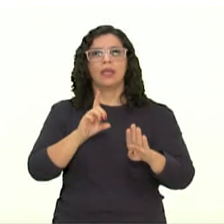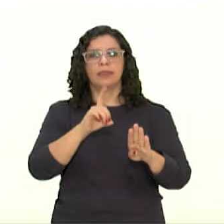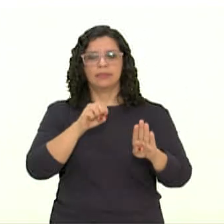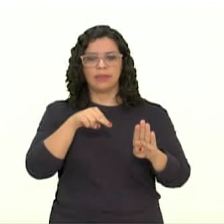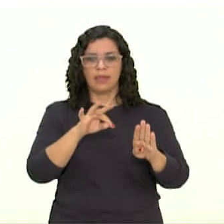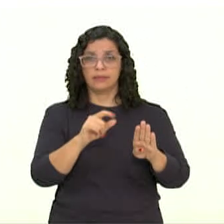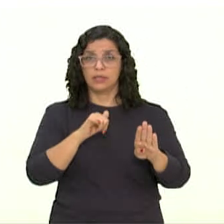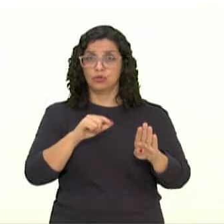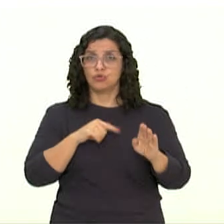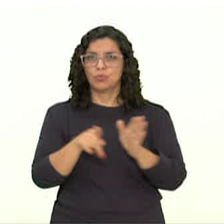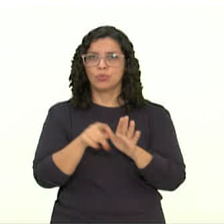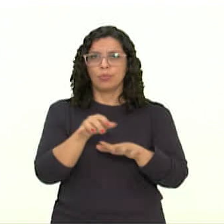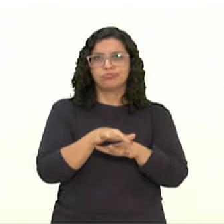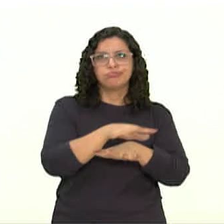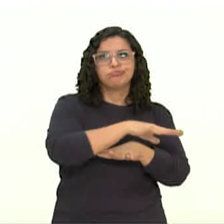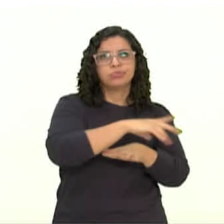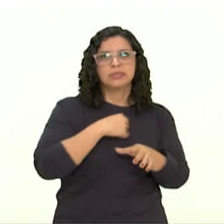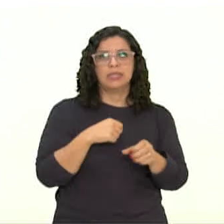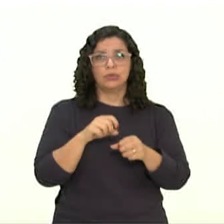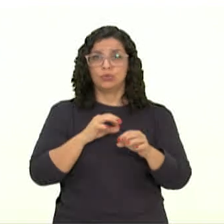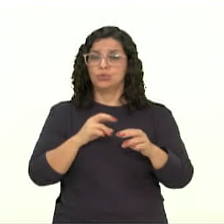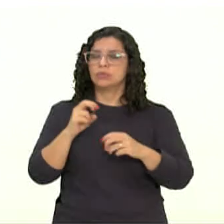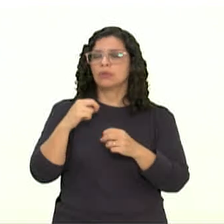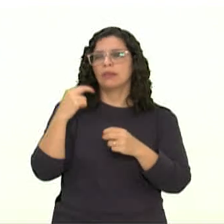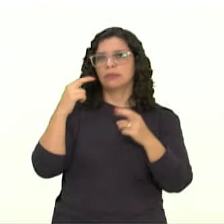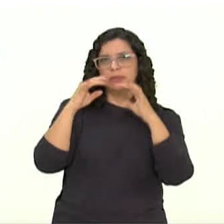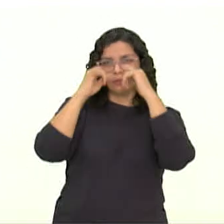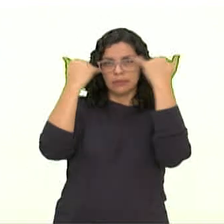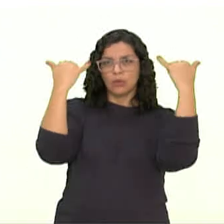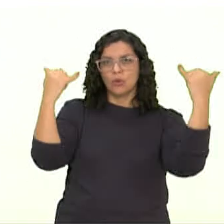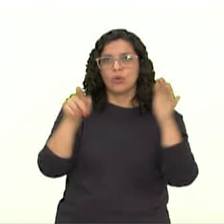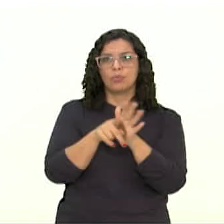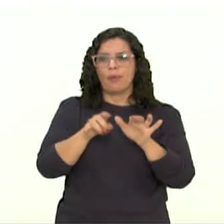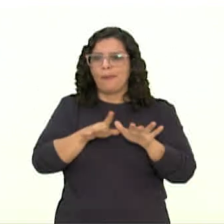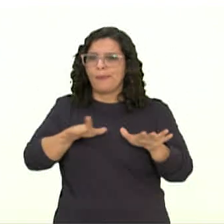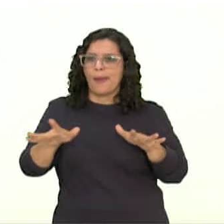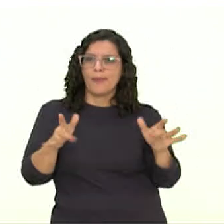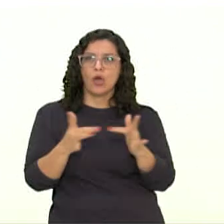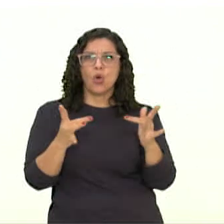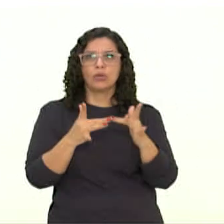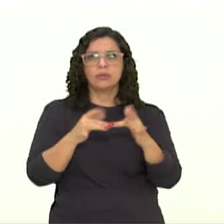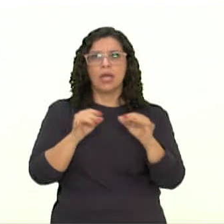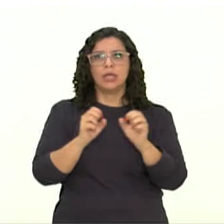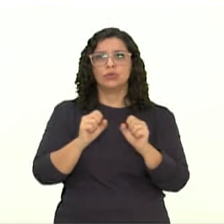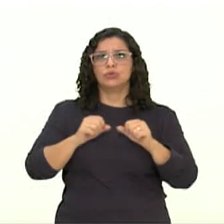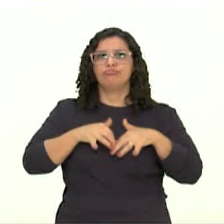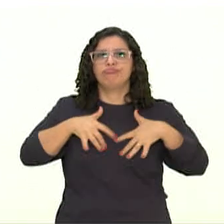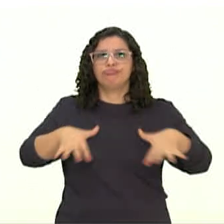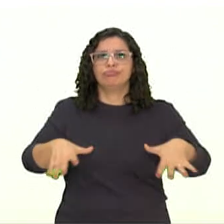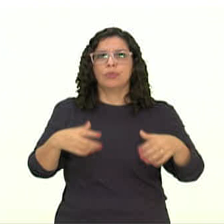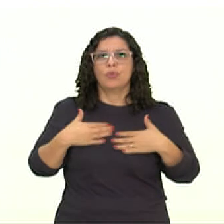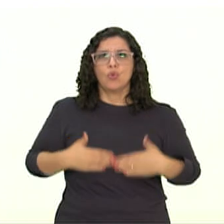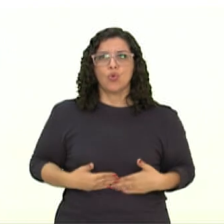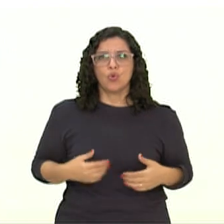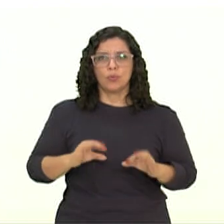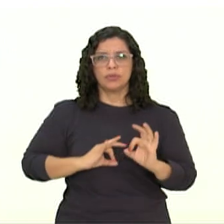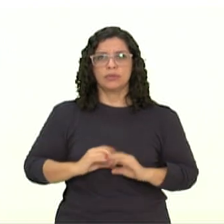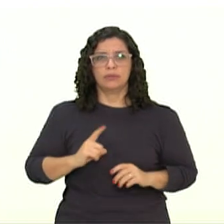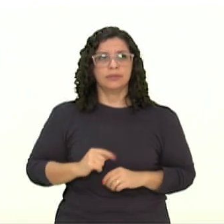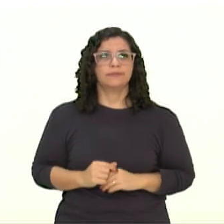são prolongamentos dos neurônios, cuja função é transmitir para outras células os impulsos nervosos produzidos pelo corpo